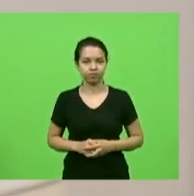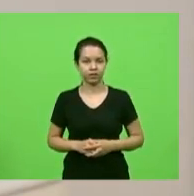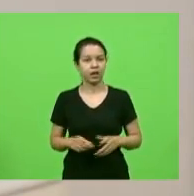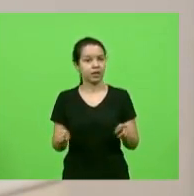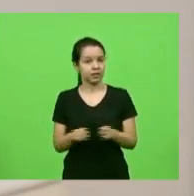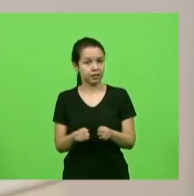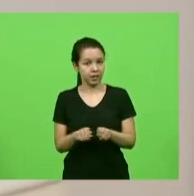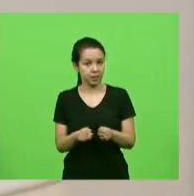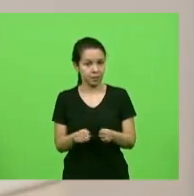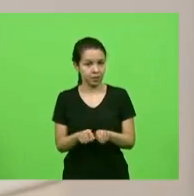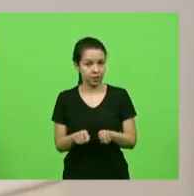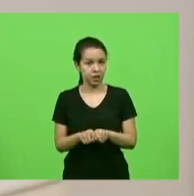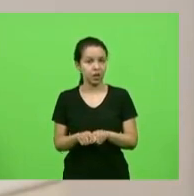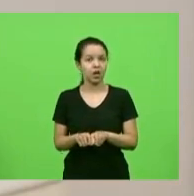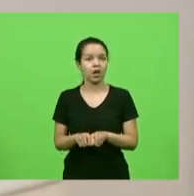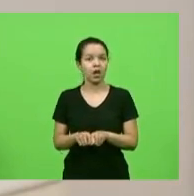empenho da ordem de fornecimento, sendo